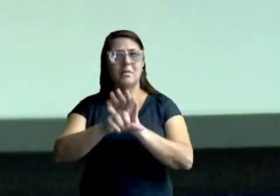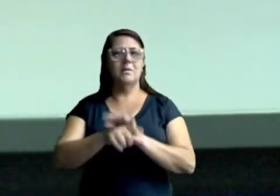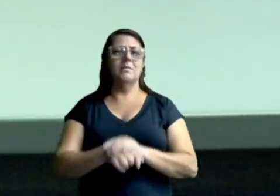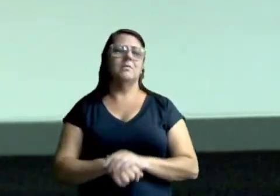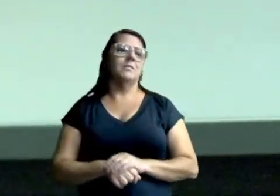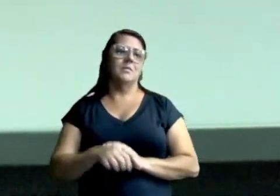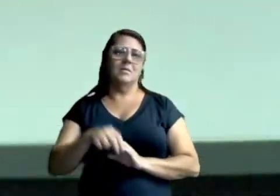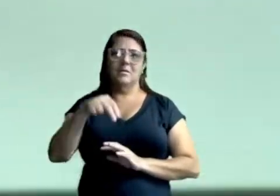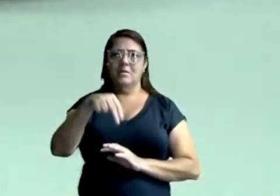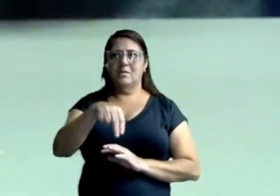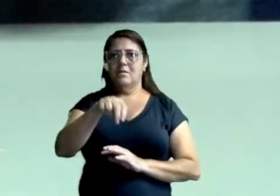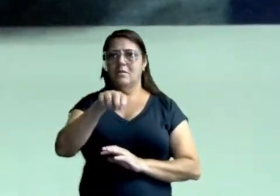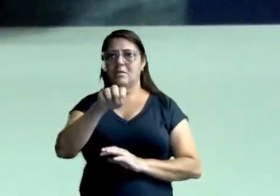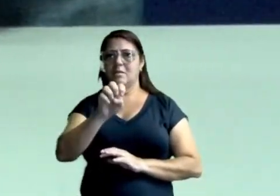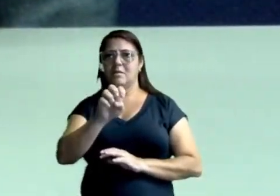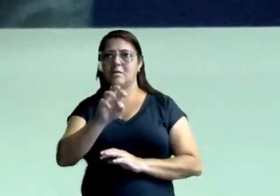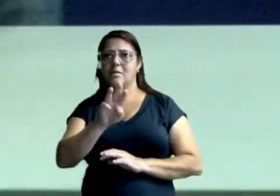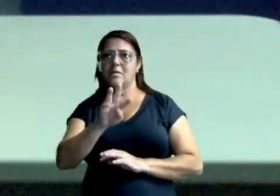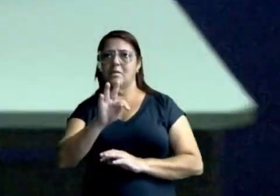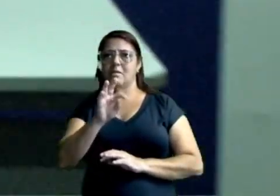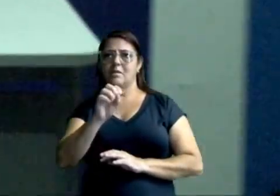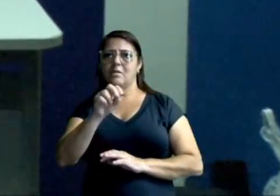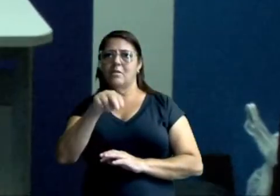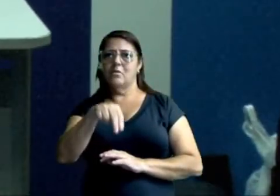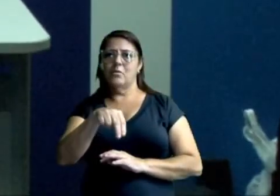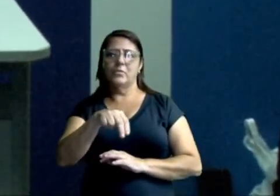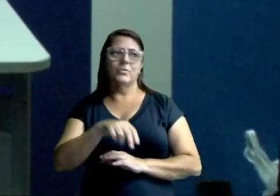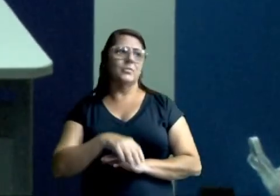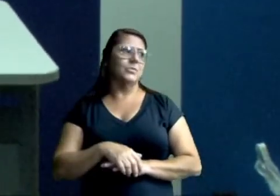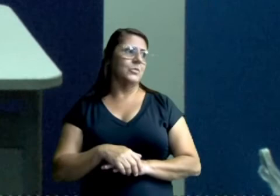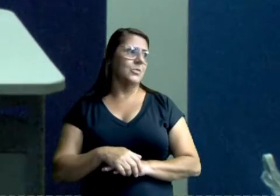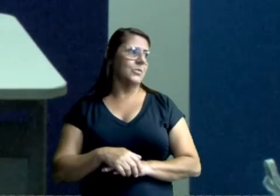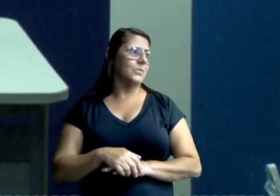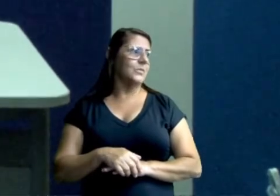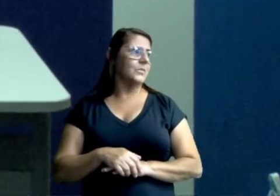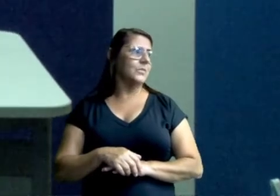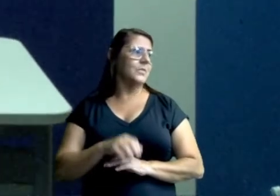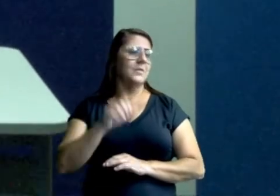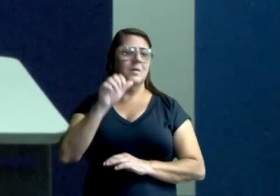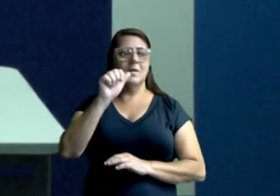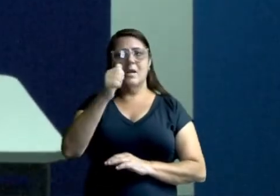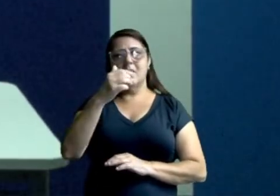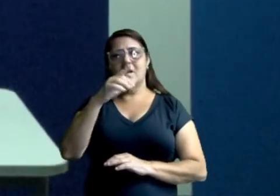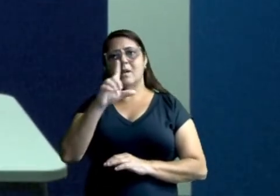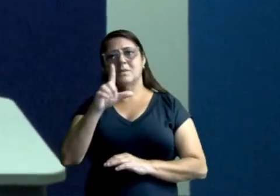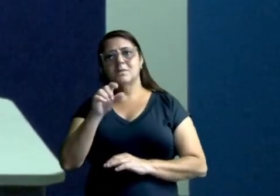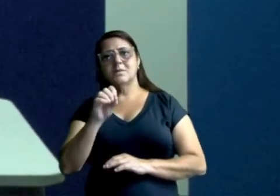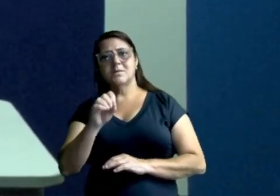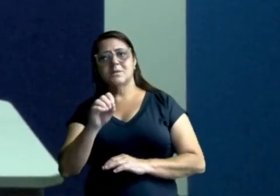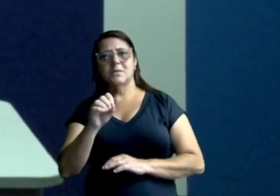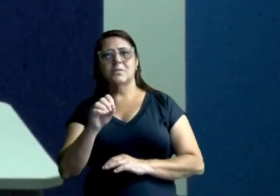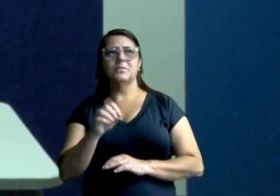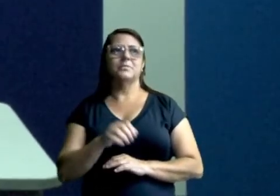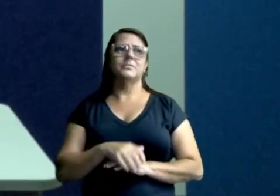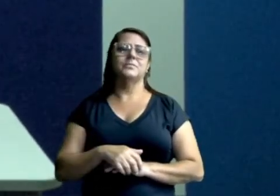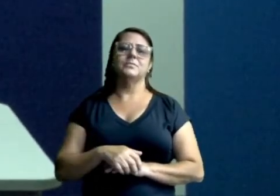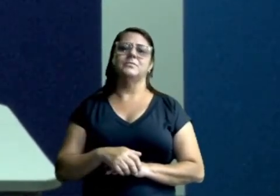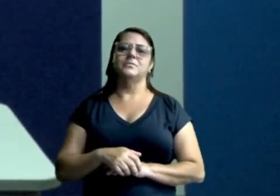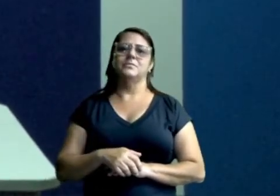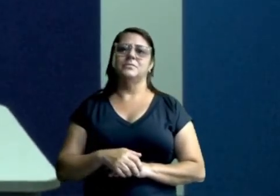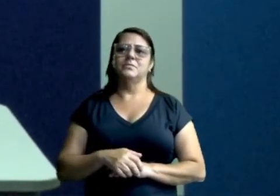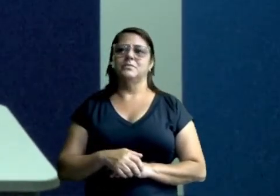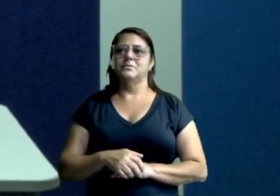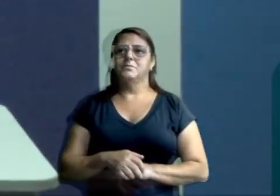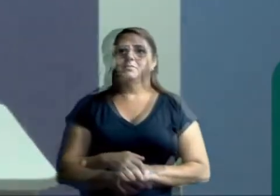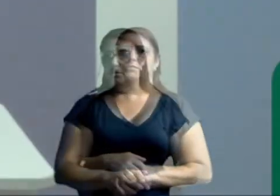aqui. Beleza? Deu para entender aí? Ação e reação e a segunda lei de Newton. Ok? Vamos voltar